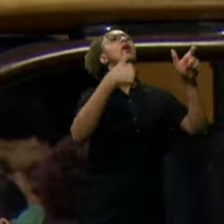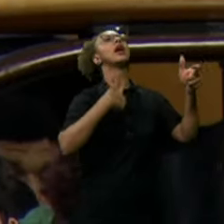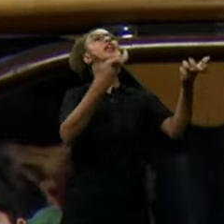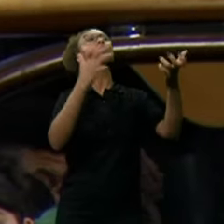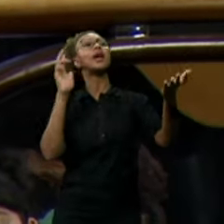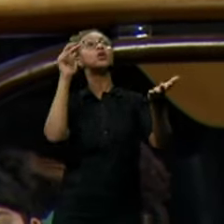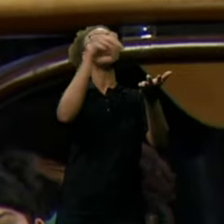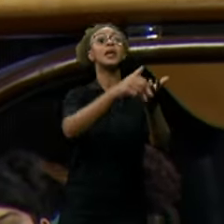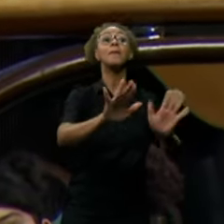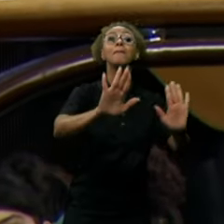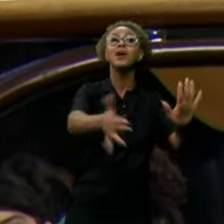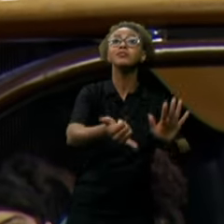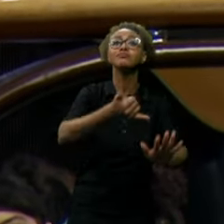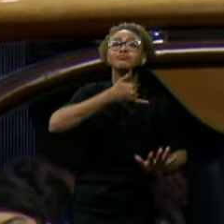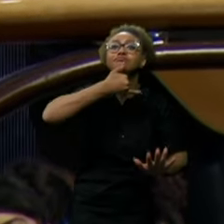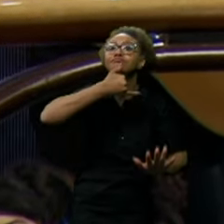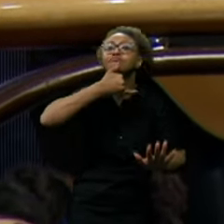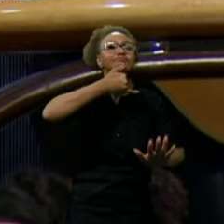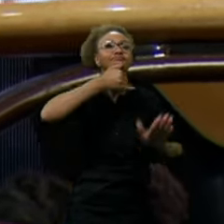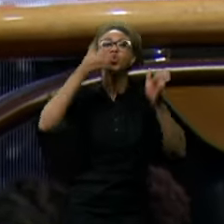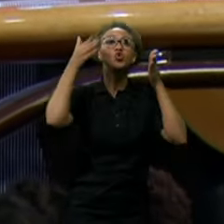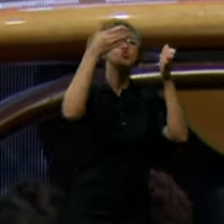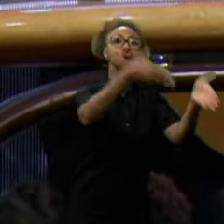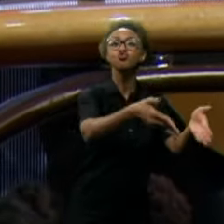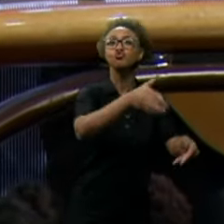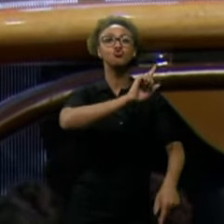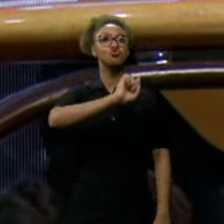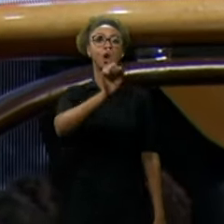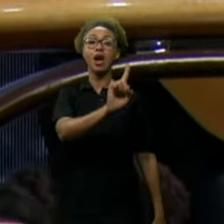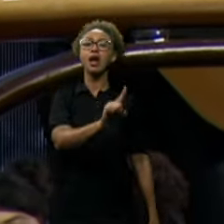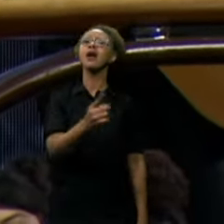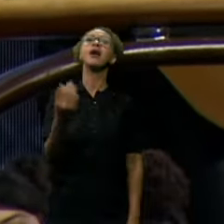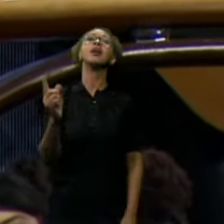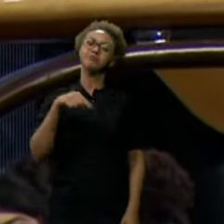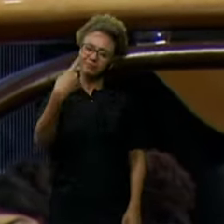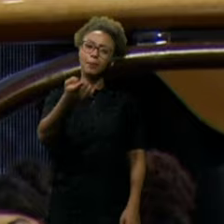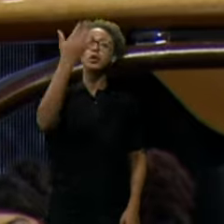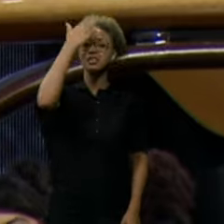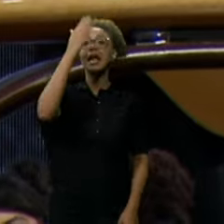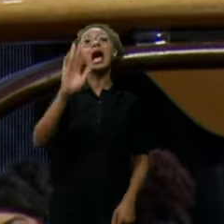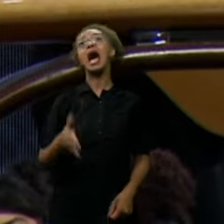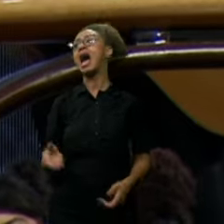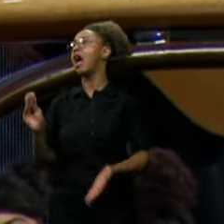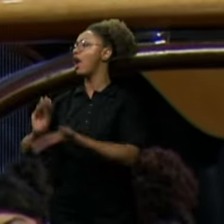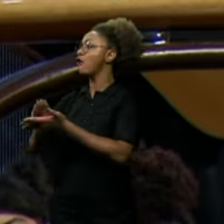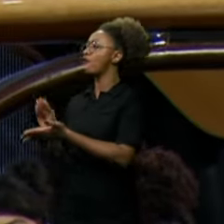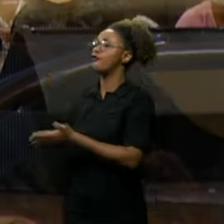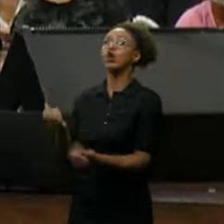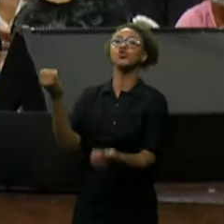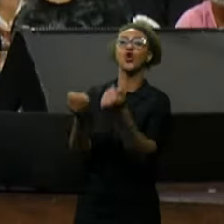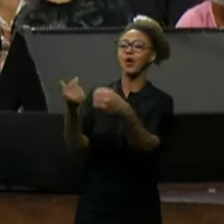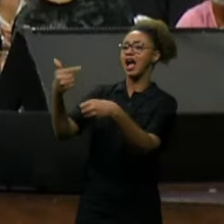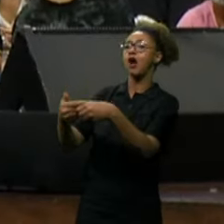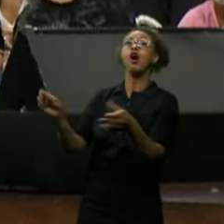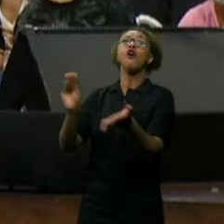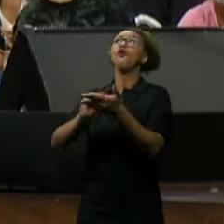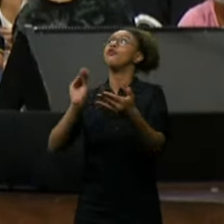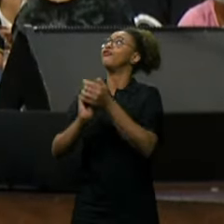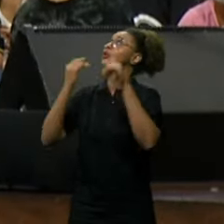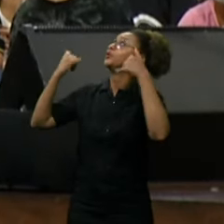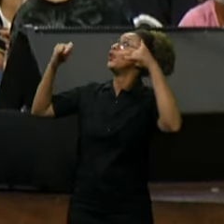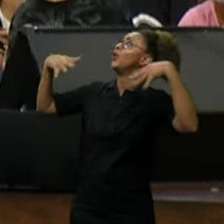infelizmente ele não chega e a gente vai entender agora porque que ele não chega não é porque faltou combustível não é porque faltou energia